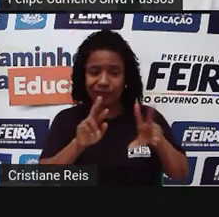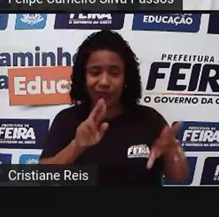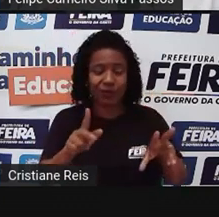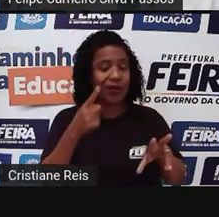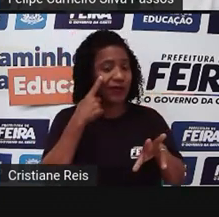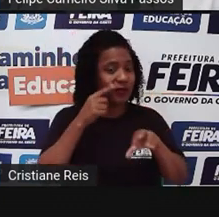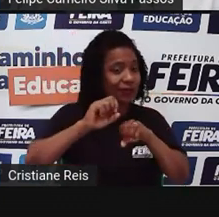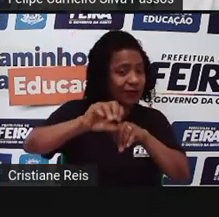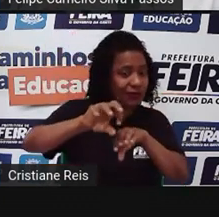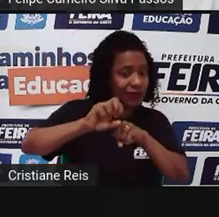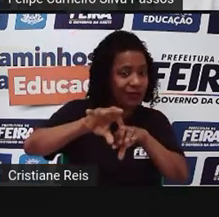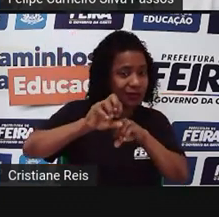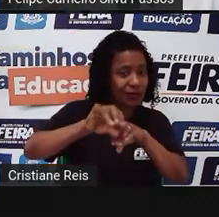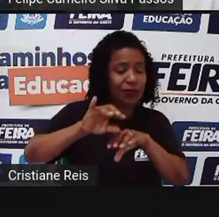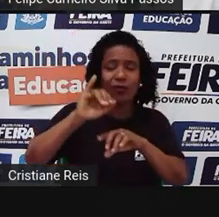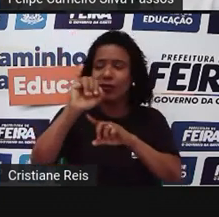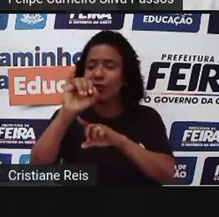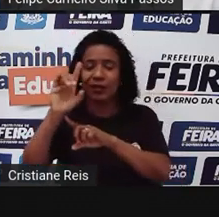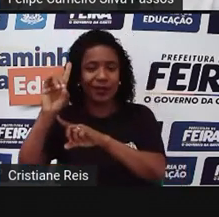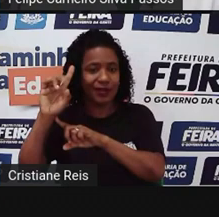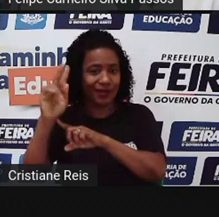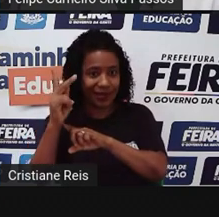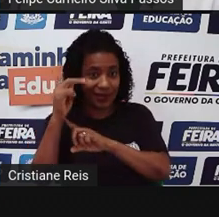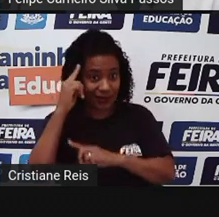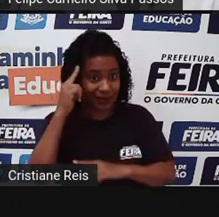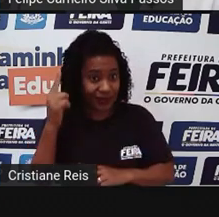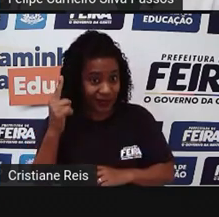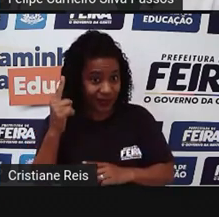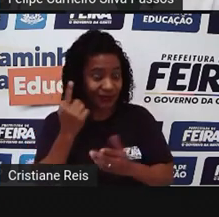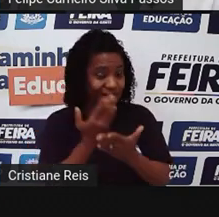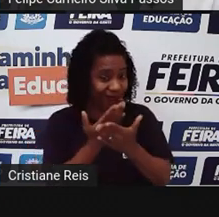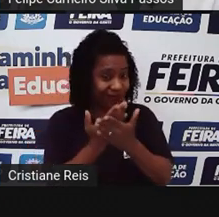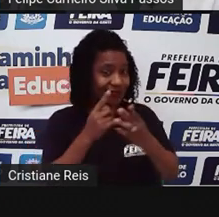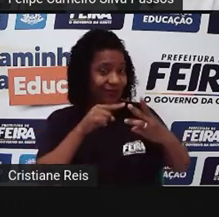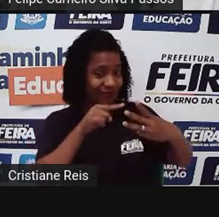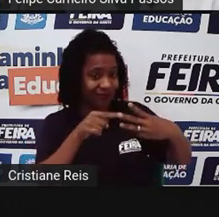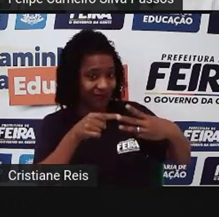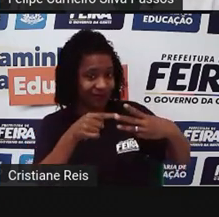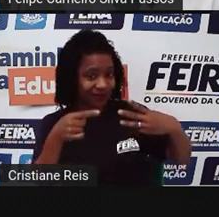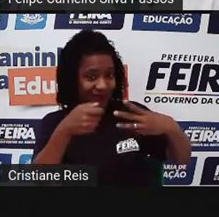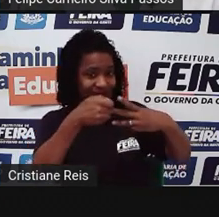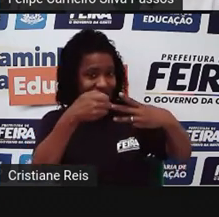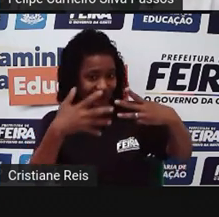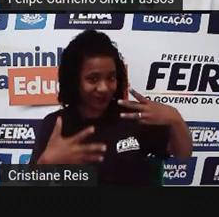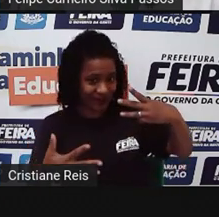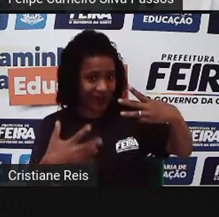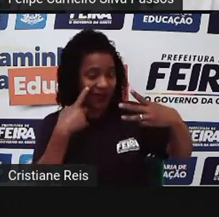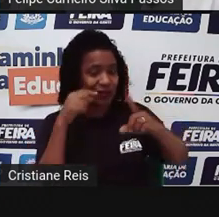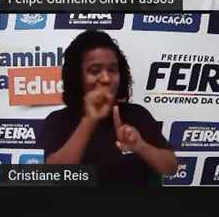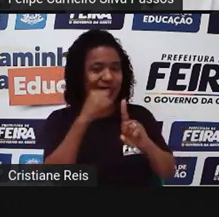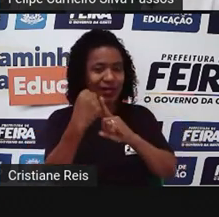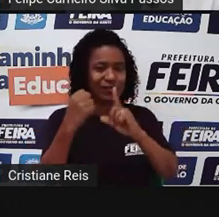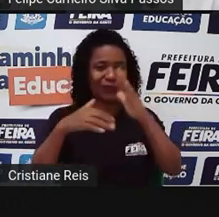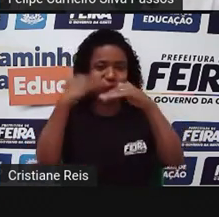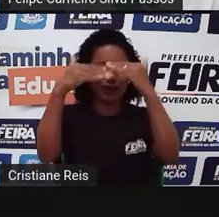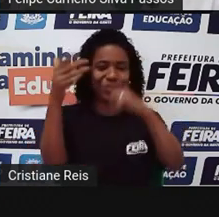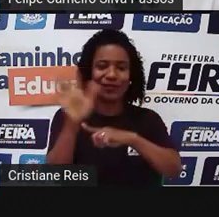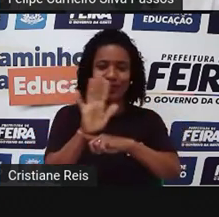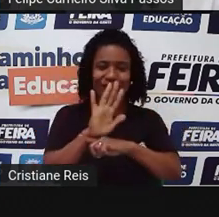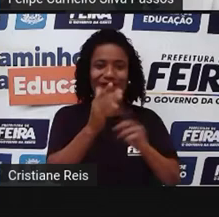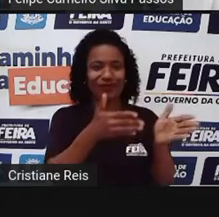mede o IDH. Né? Então, a educação ela é a base para uma sociedade desenvolvida. Então, bora assistir e, no final, a gente se